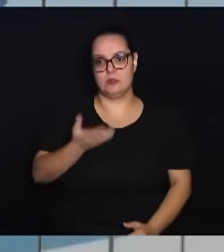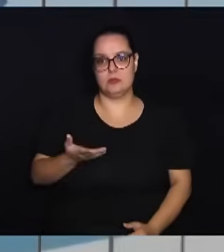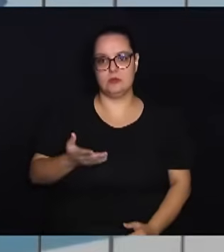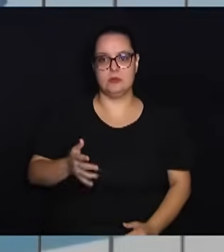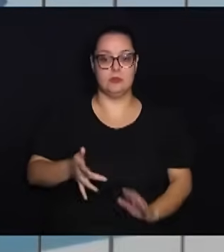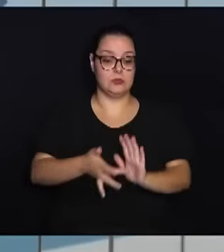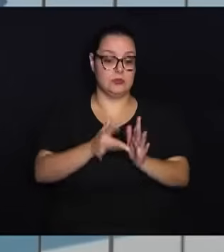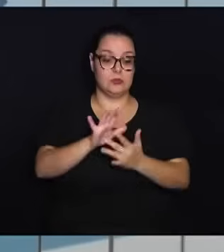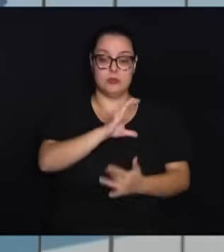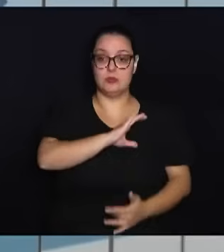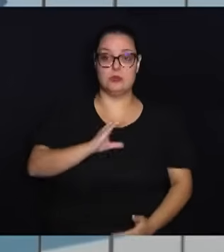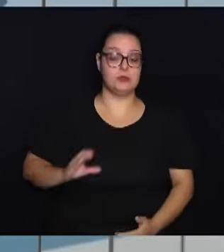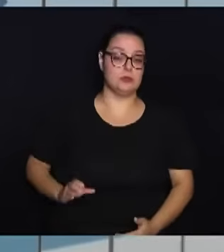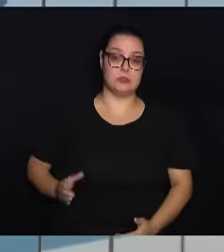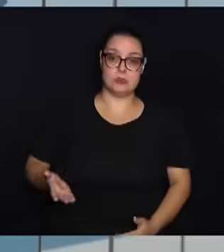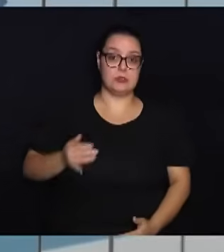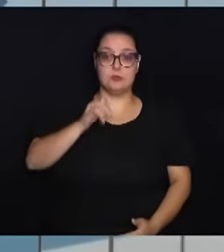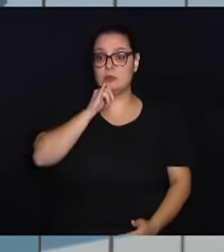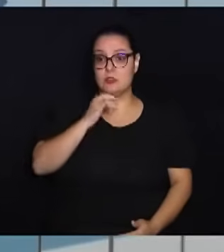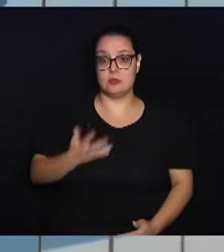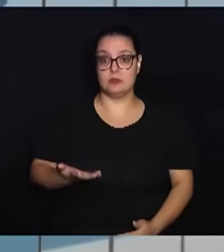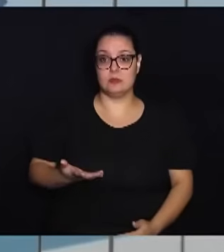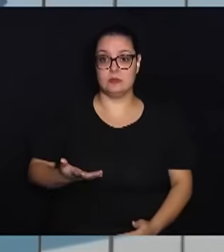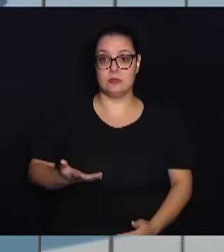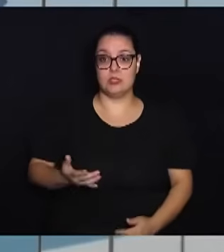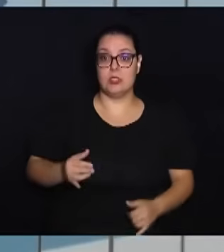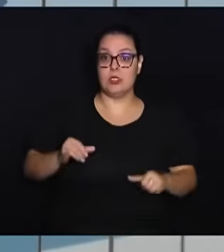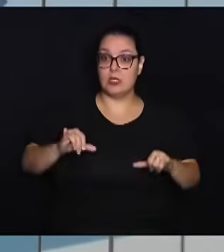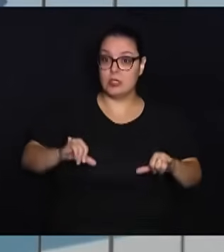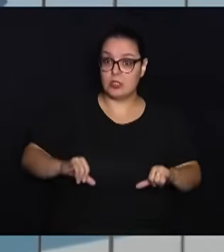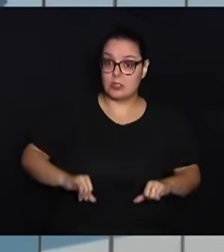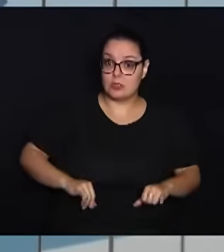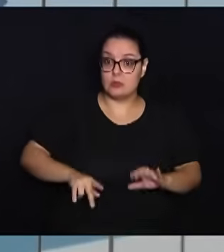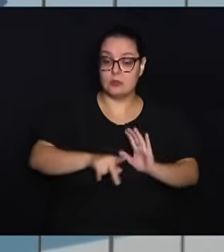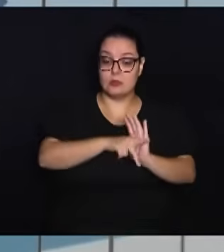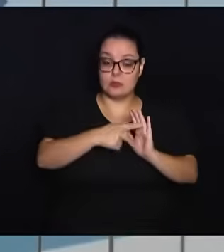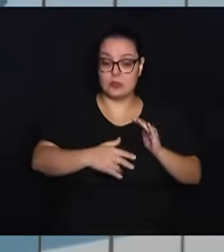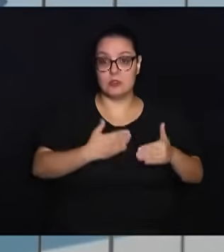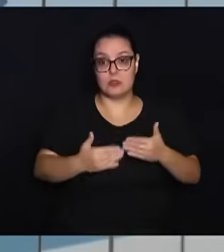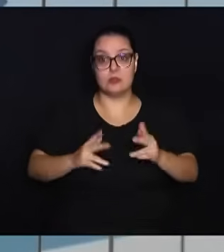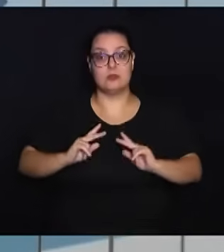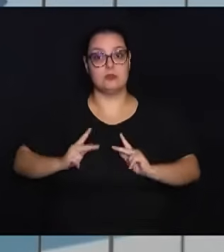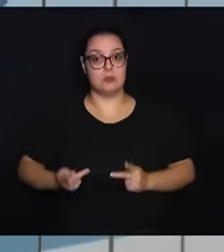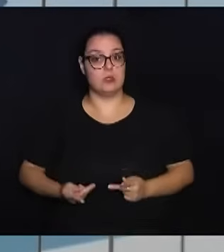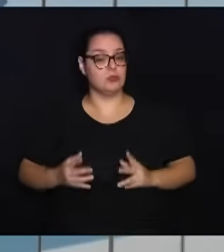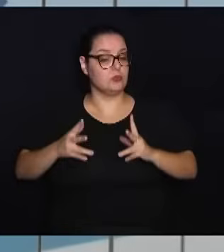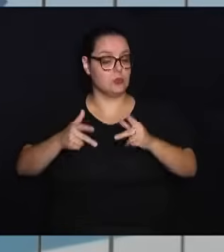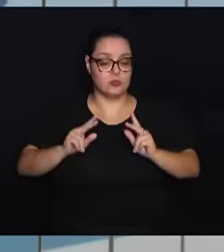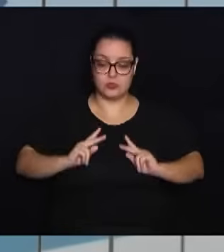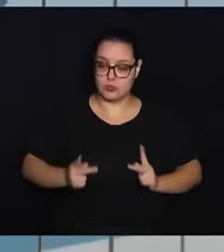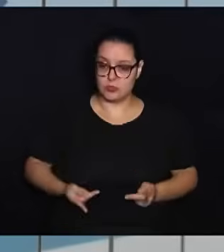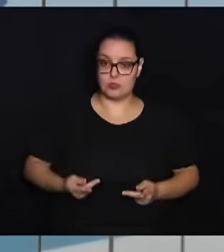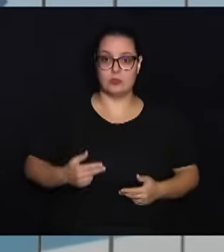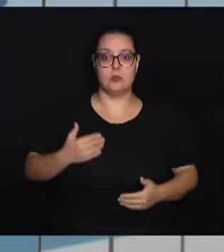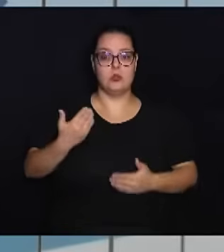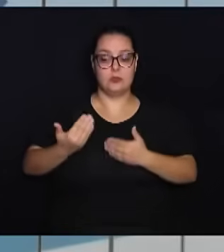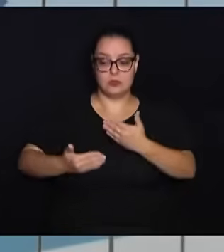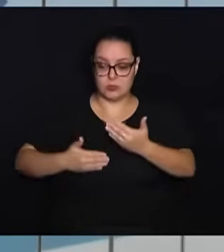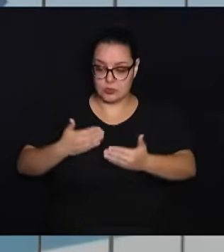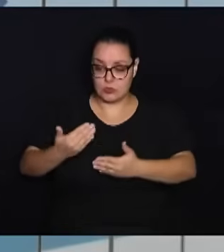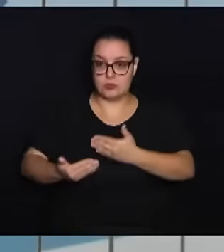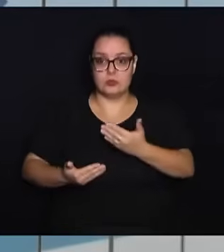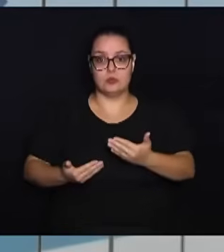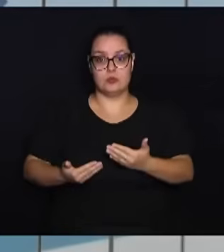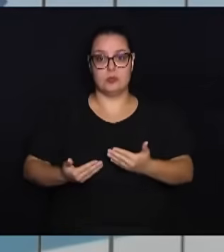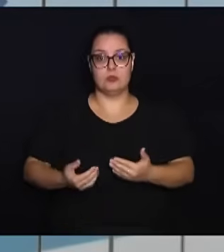Jesus Cristo. A dor, ela faz parte da jornada do ser humano. Todo ser humano, ele está